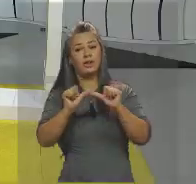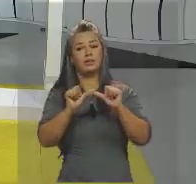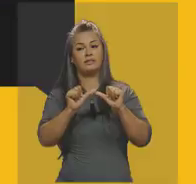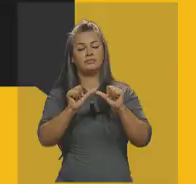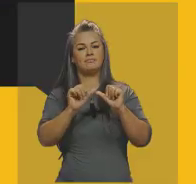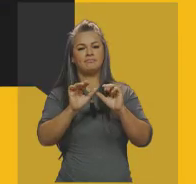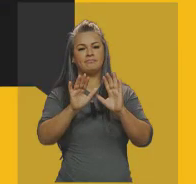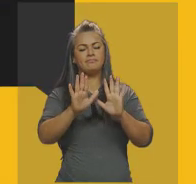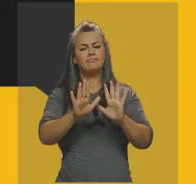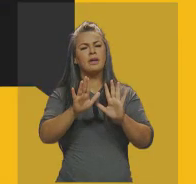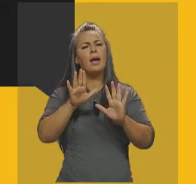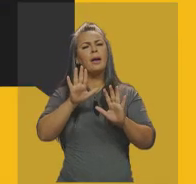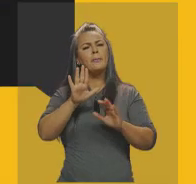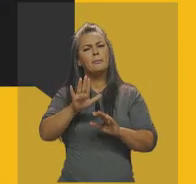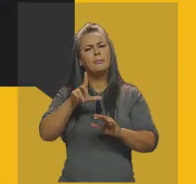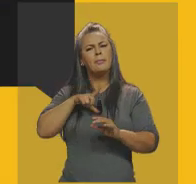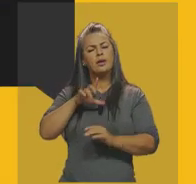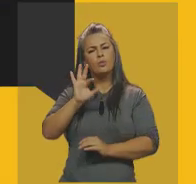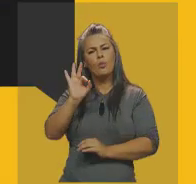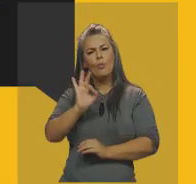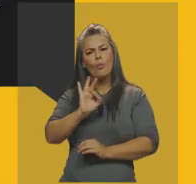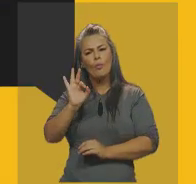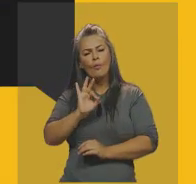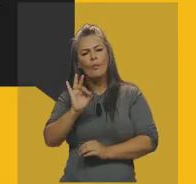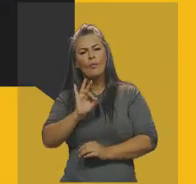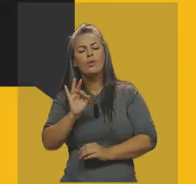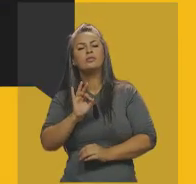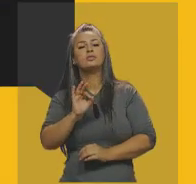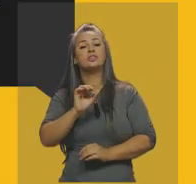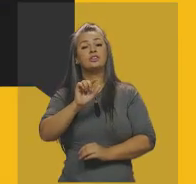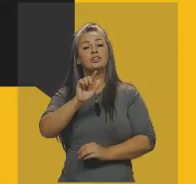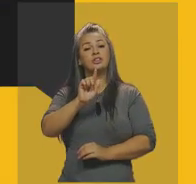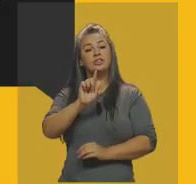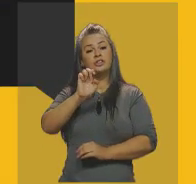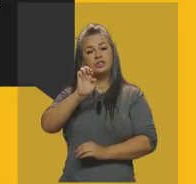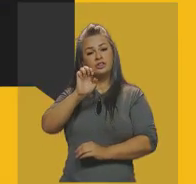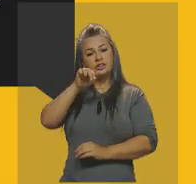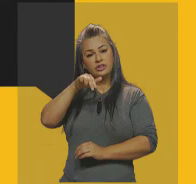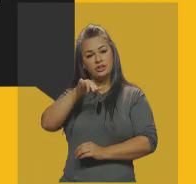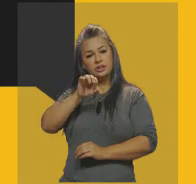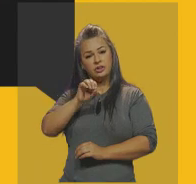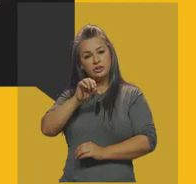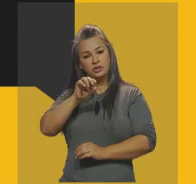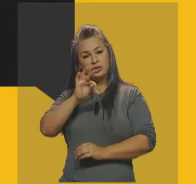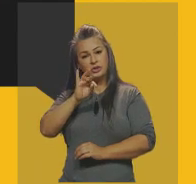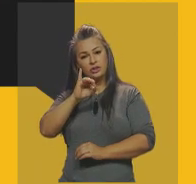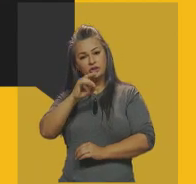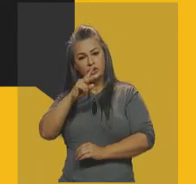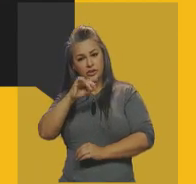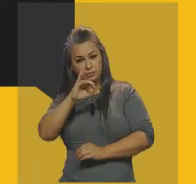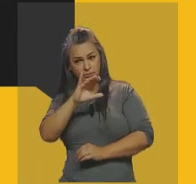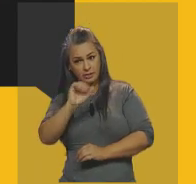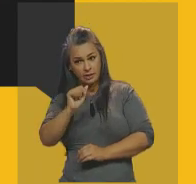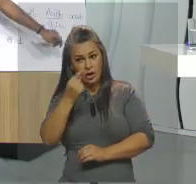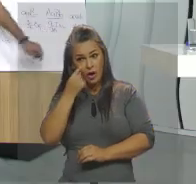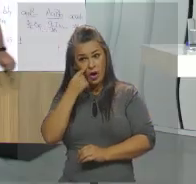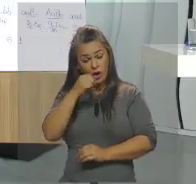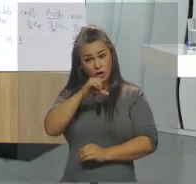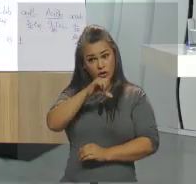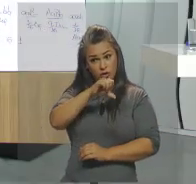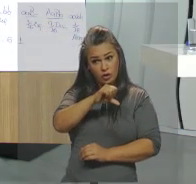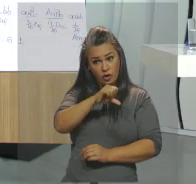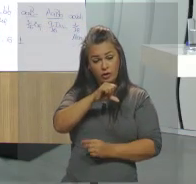proporção genotípica, ela obedeceu às proporções mendelianas, 9 para 3 para 3 para